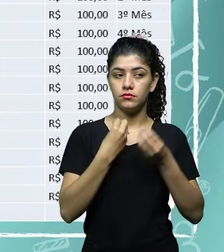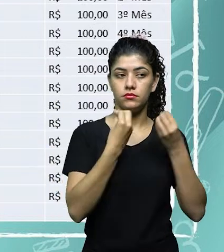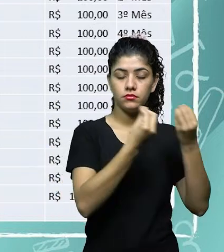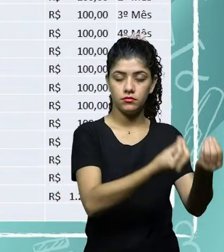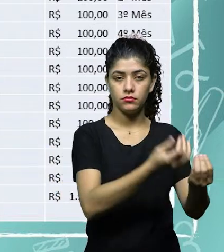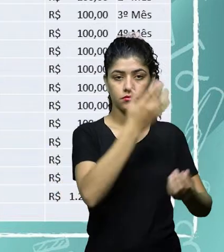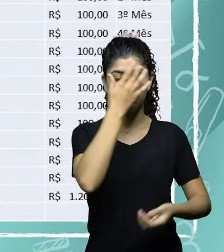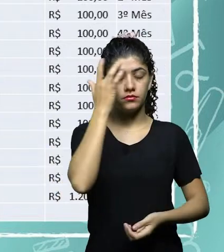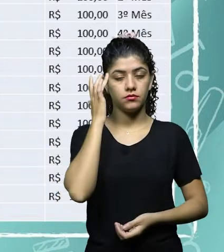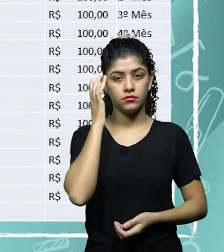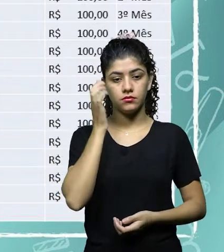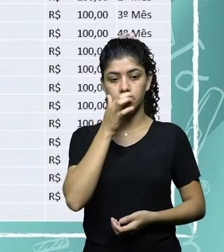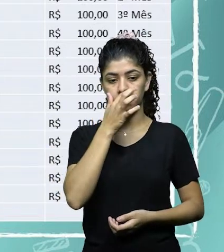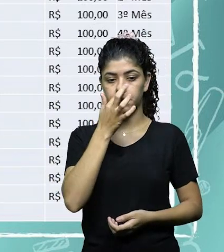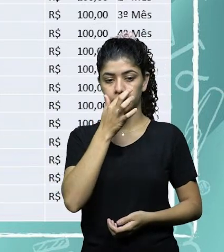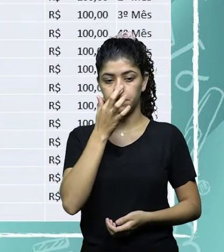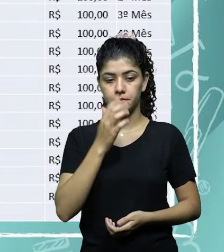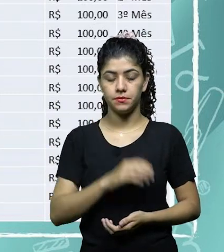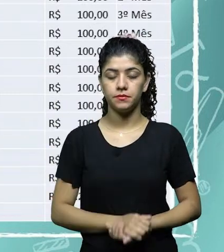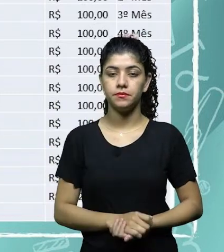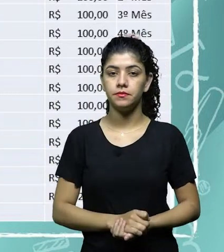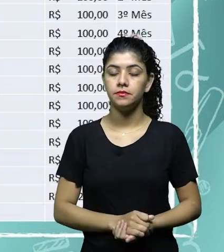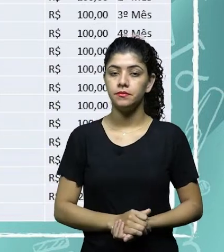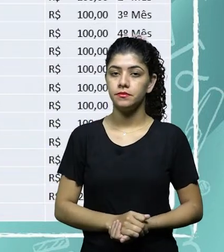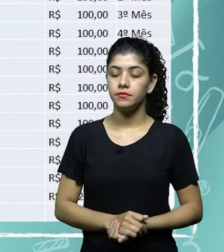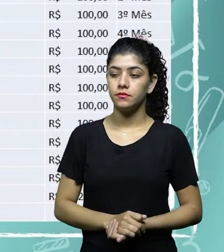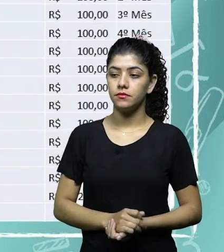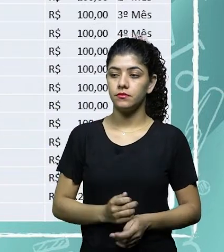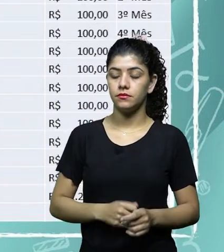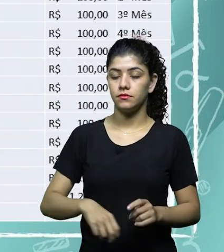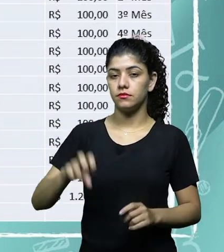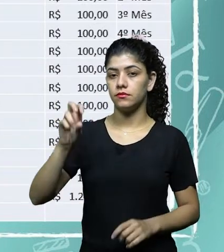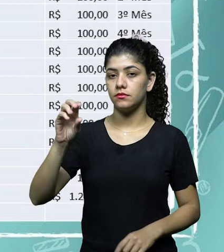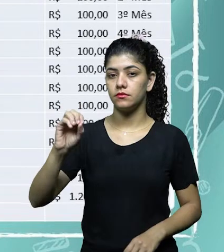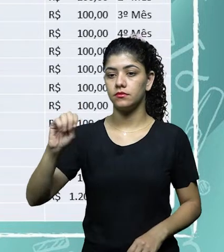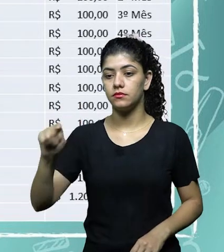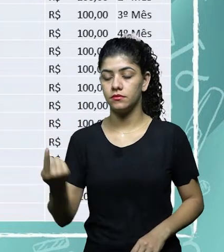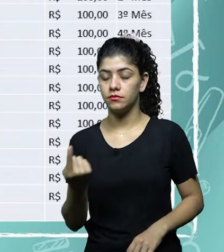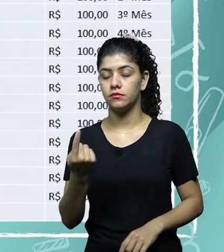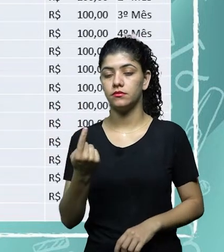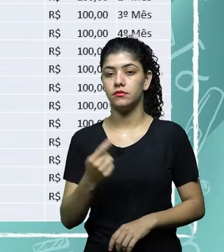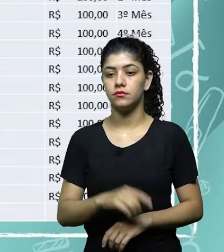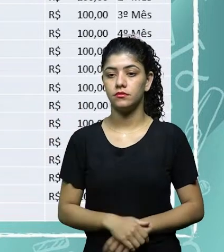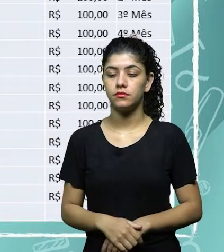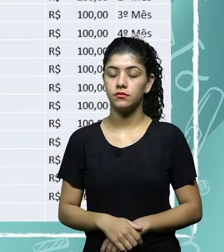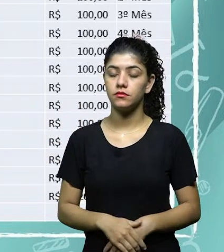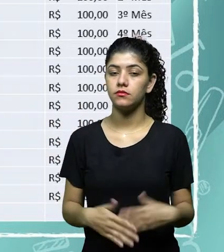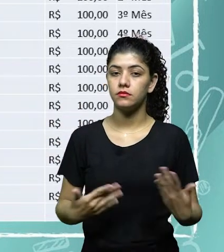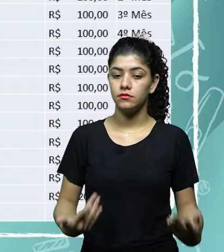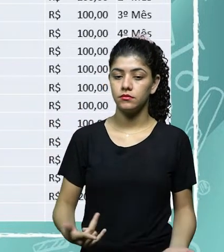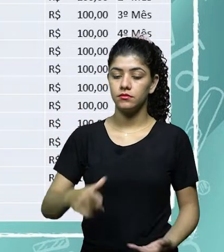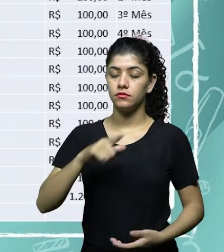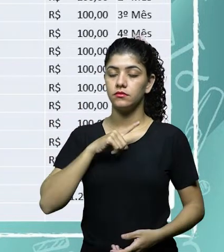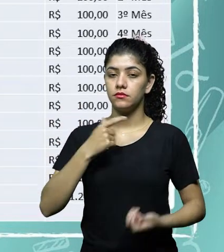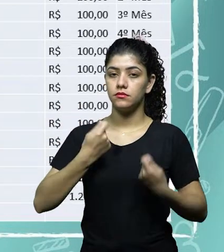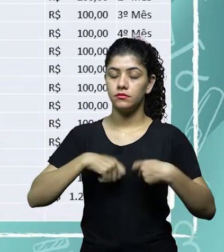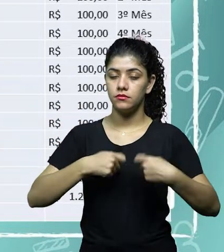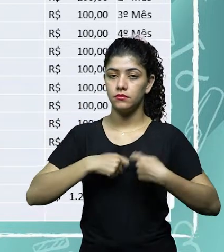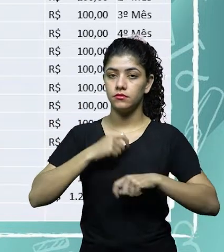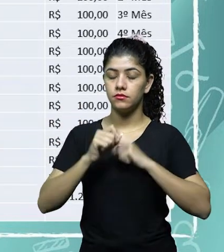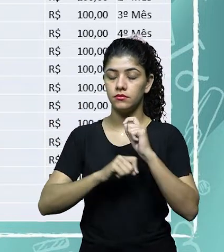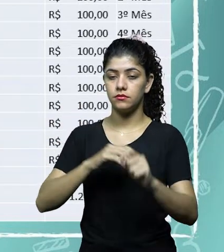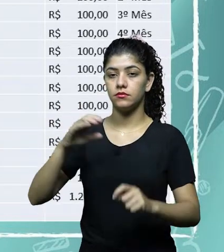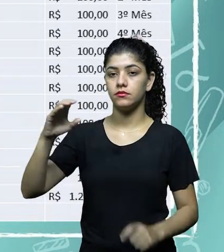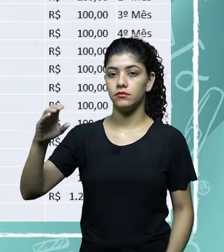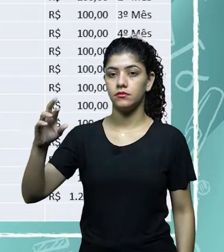ele concedeu para o cliente um financiamento referente a um veículo de R$50 mil, logo ele